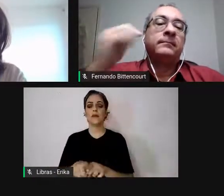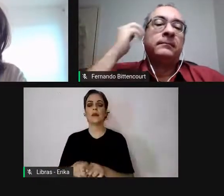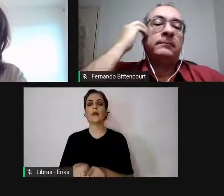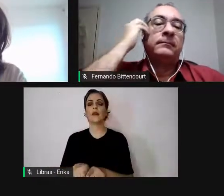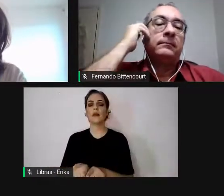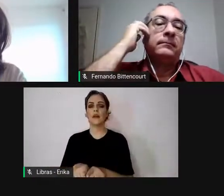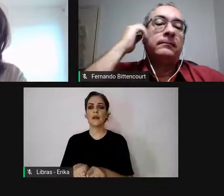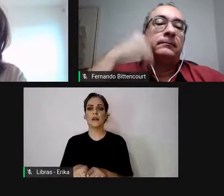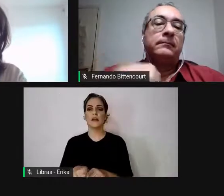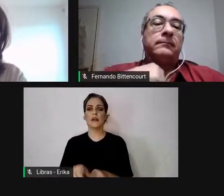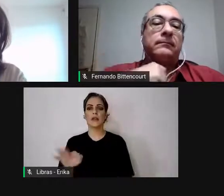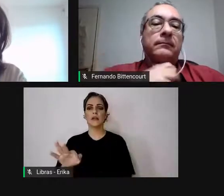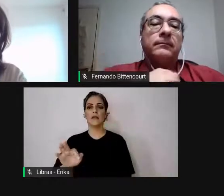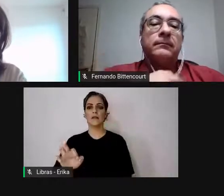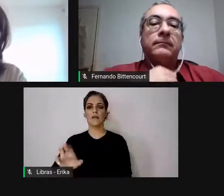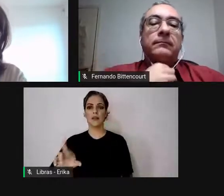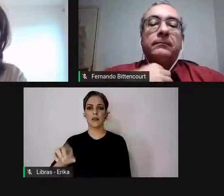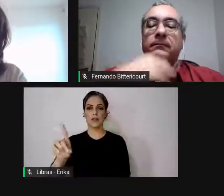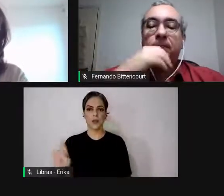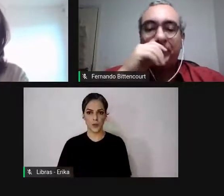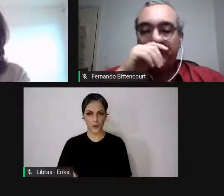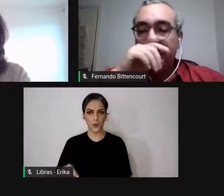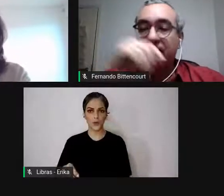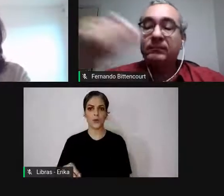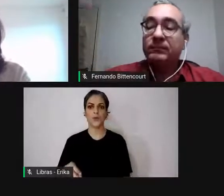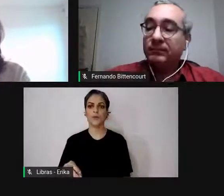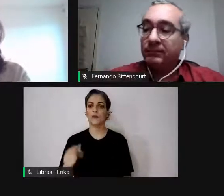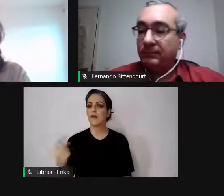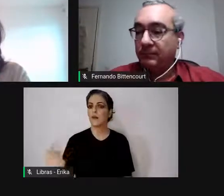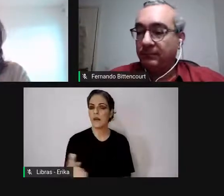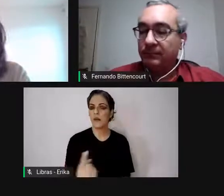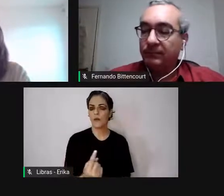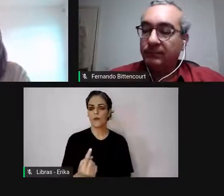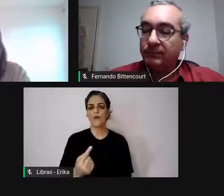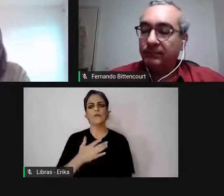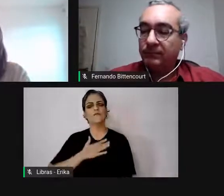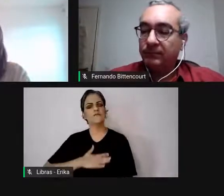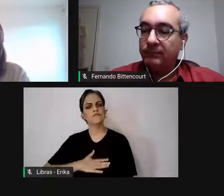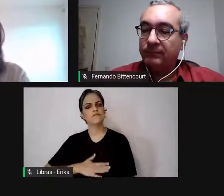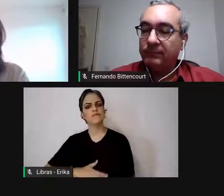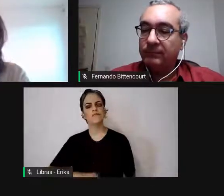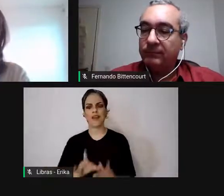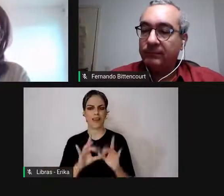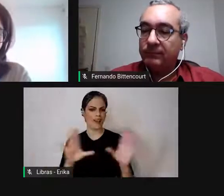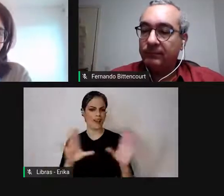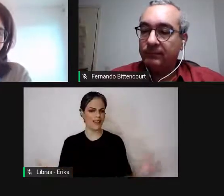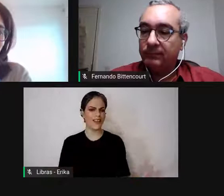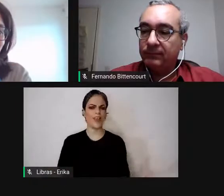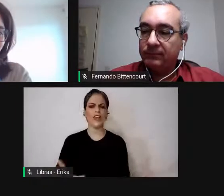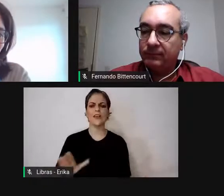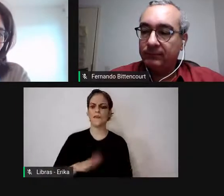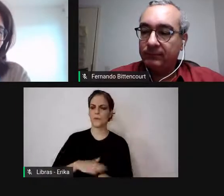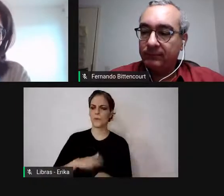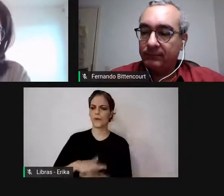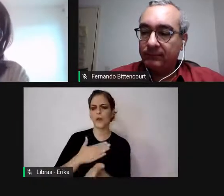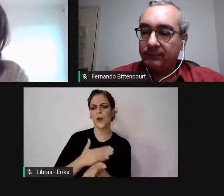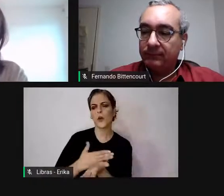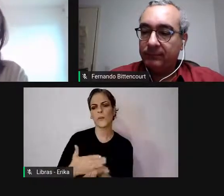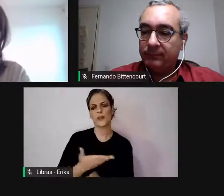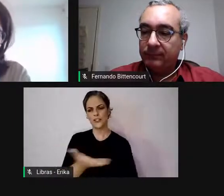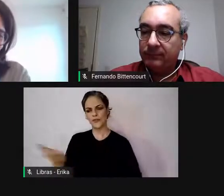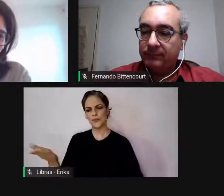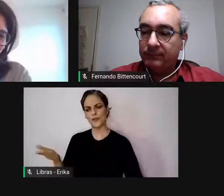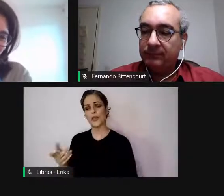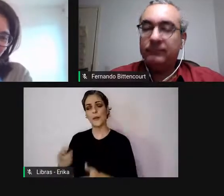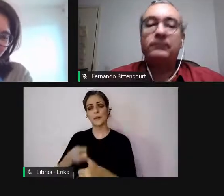Fiquem muito à vontade na exposição de vocês. Vou passar a fala agora para Candice. Candice, de